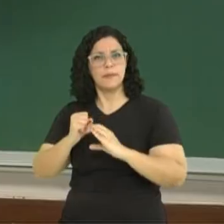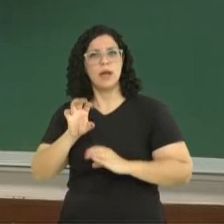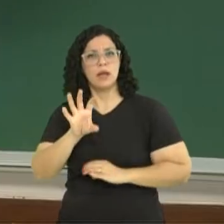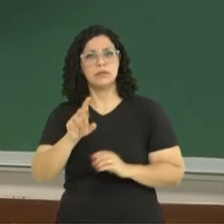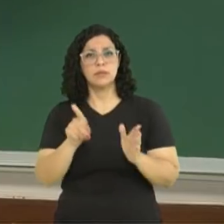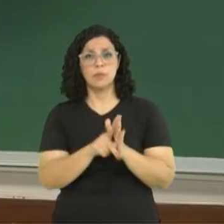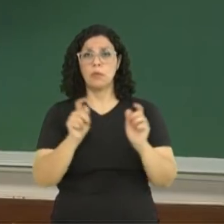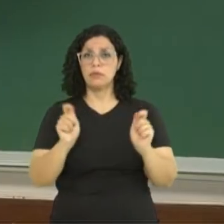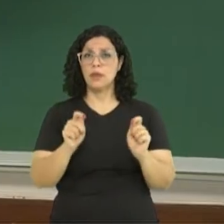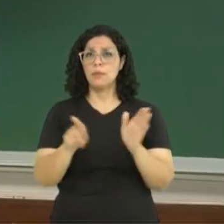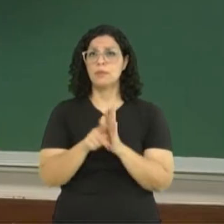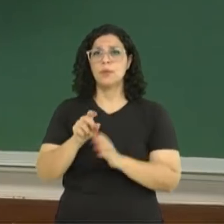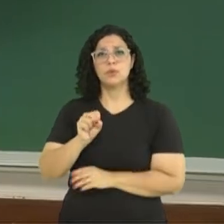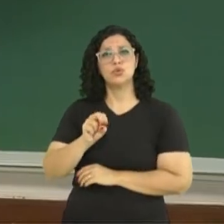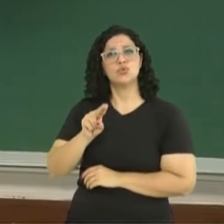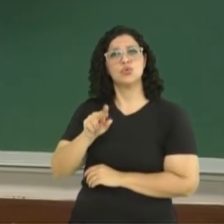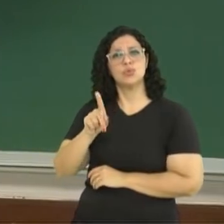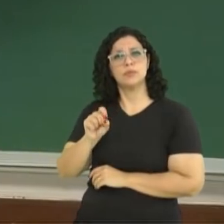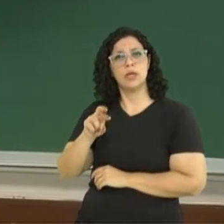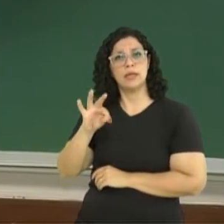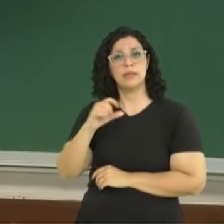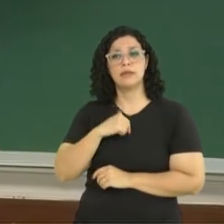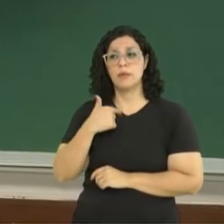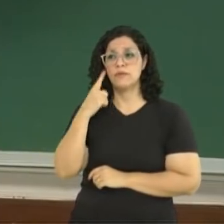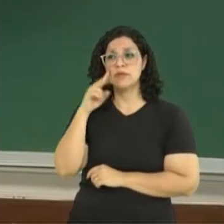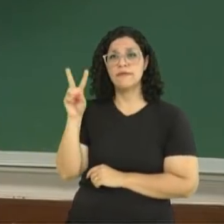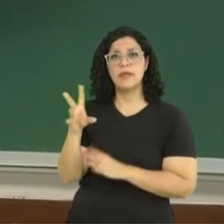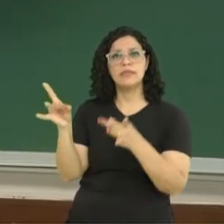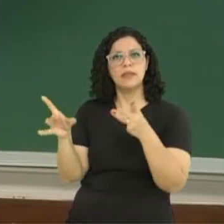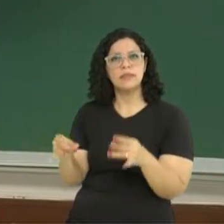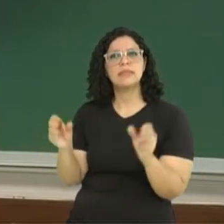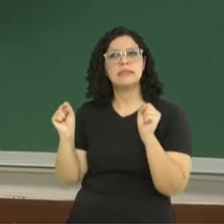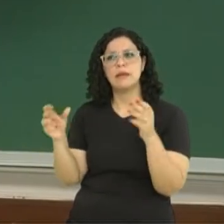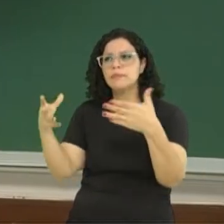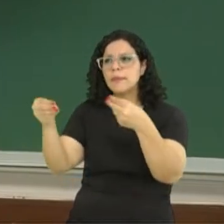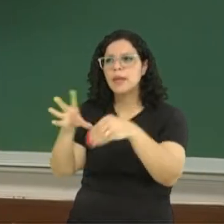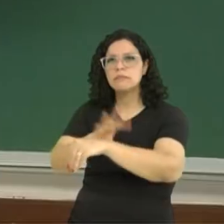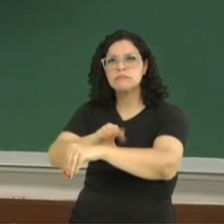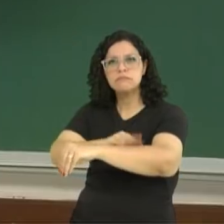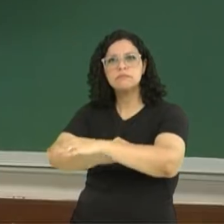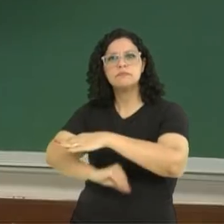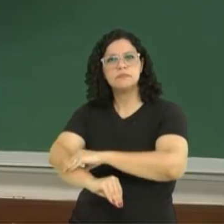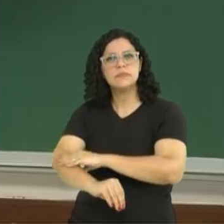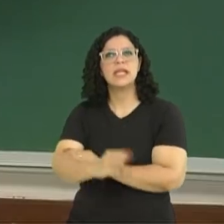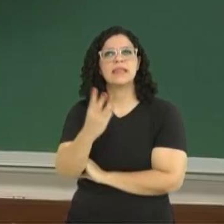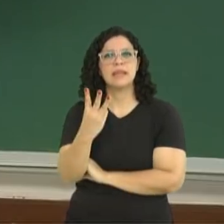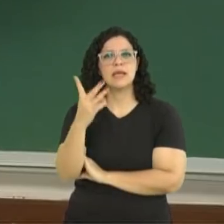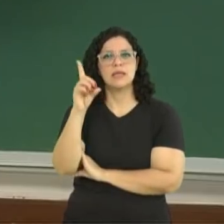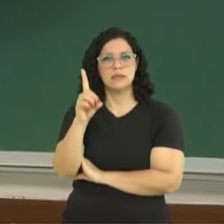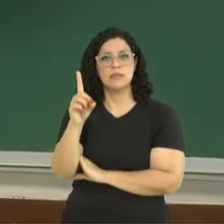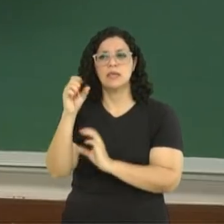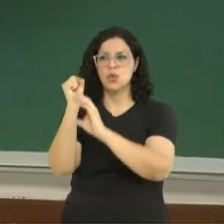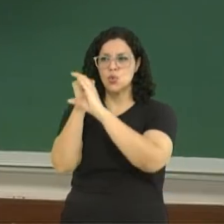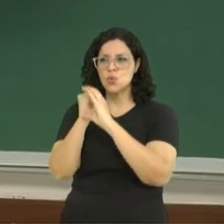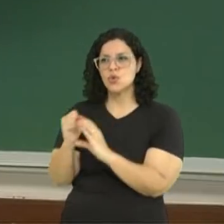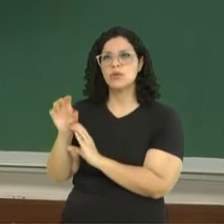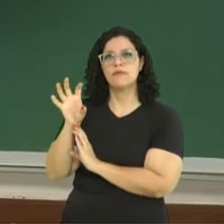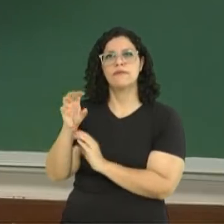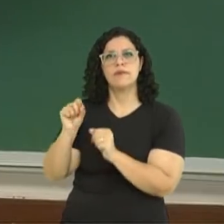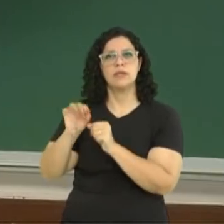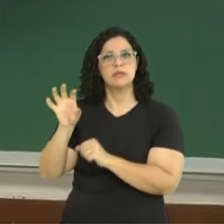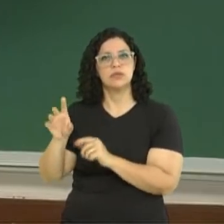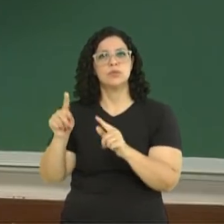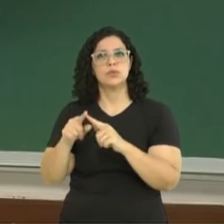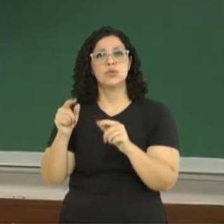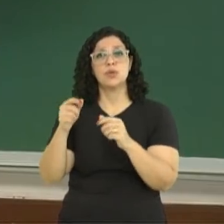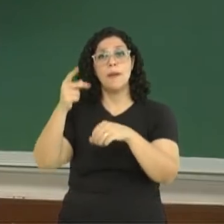fazendo, ela pode ser considerada um suporte, porque ela é algo que você pode pegar. Então, é algo que tem 3 dimensões. E o escultor faz exatamente isso. Ele pega